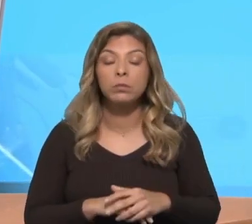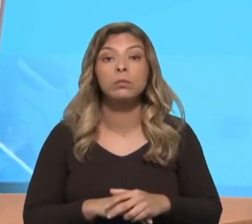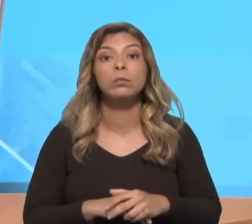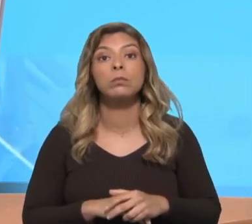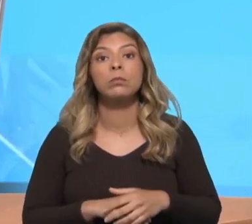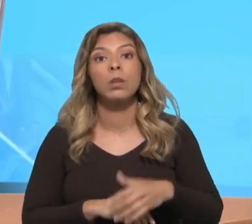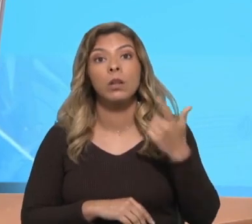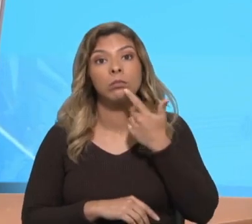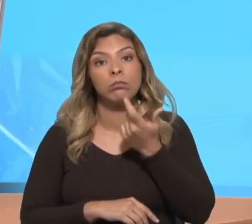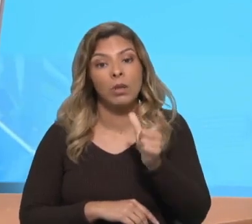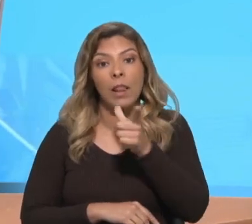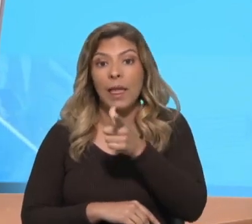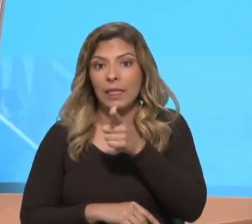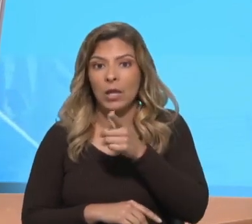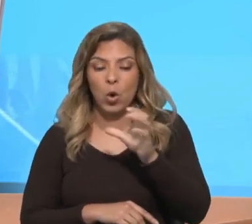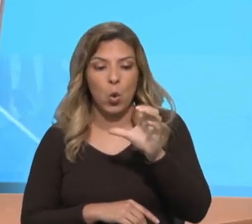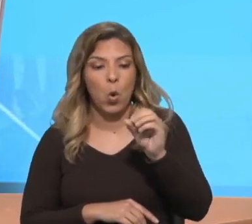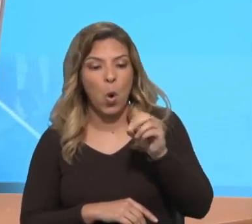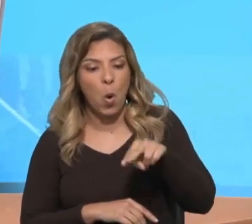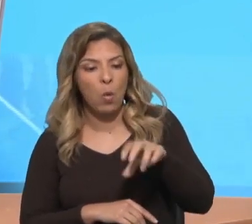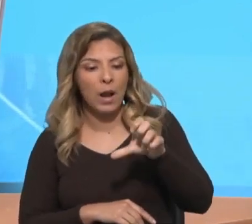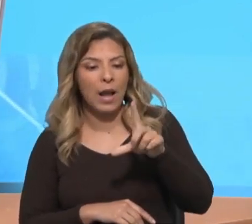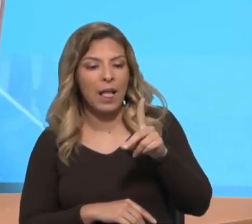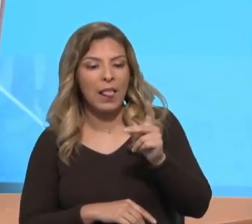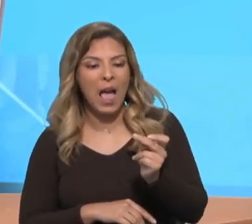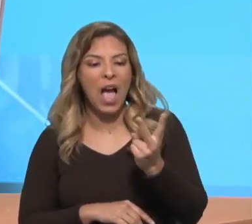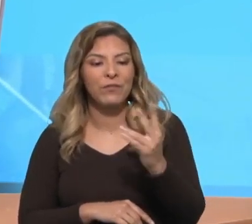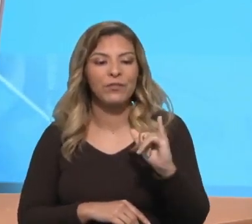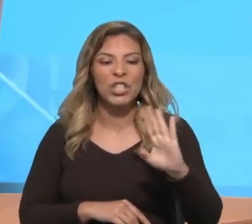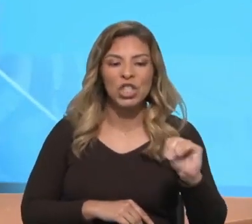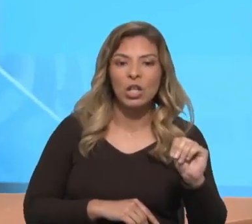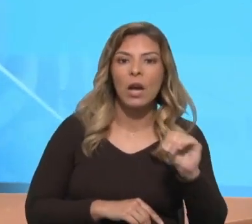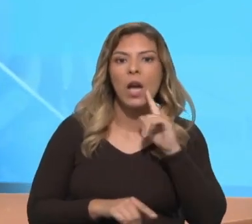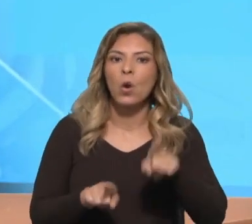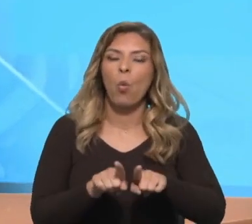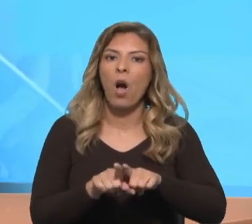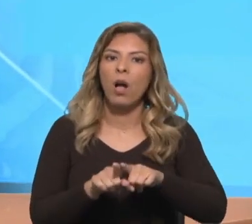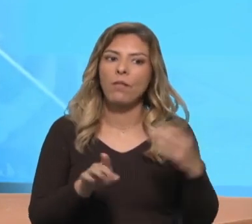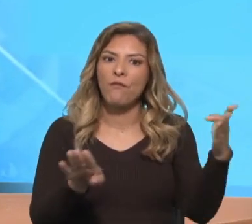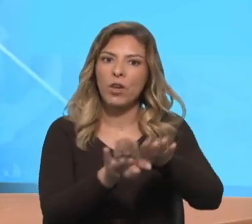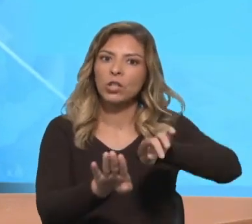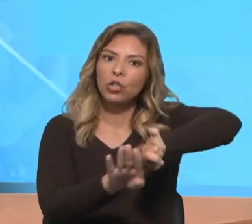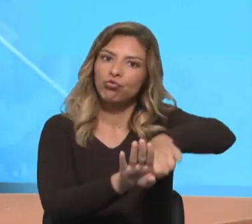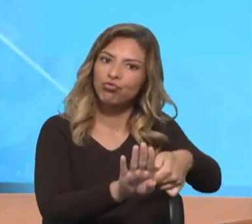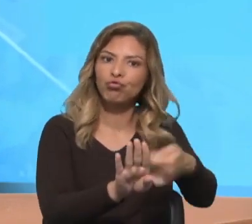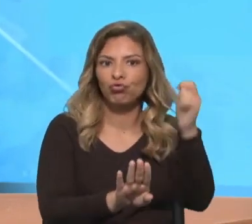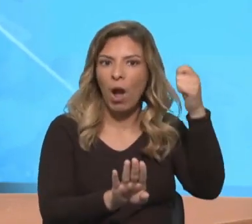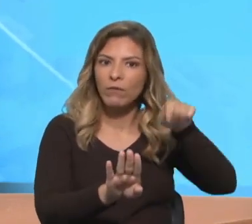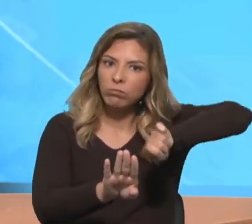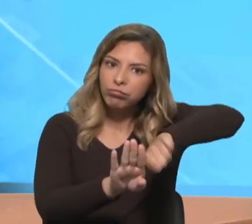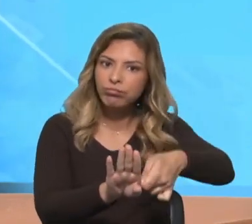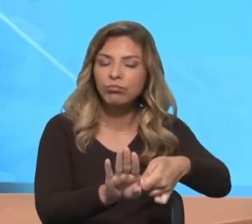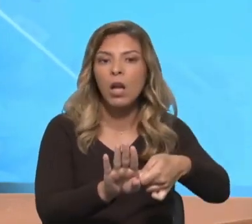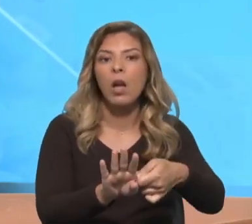deriva do latim, portanto, cum clavis, portanto, fechada à chave, portanto, e indicava o lugar onde os cardeais eram fechados para proceder à